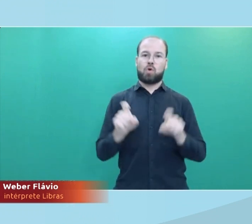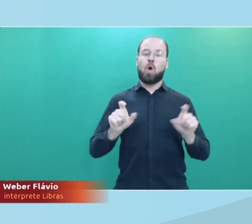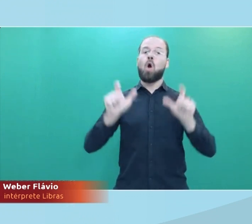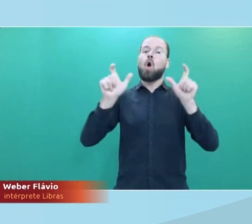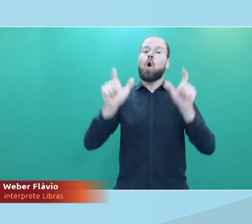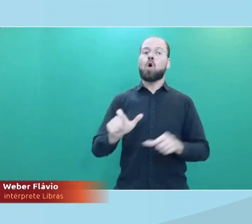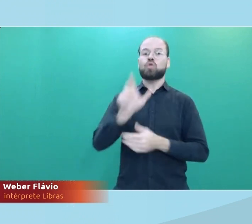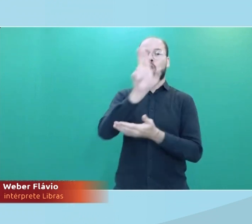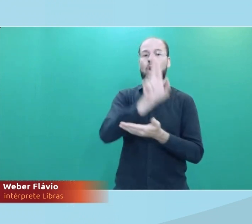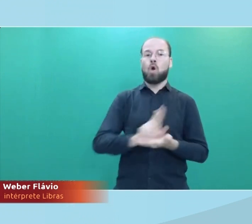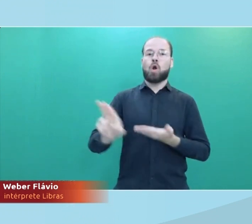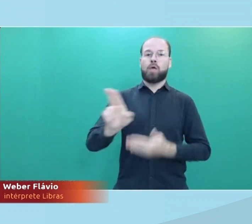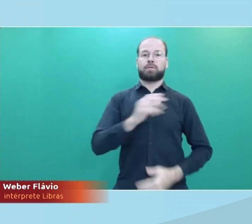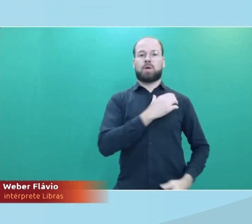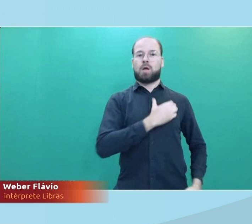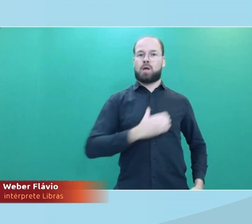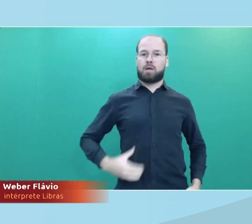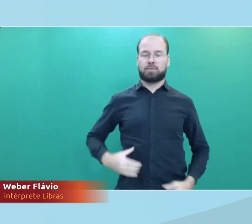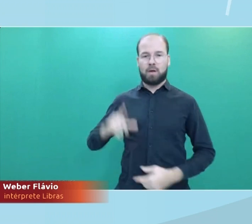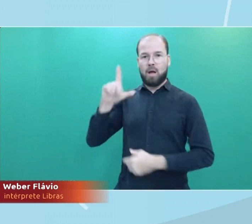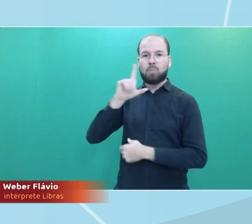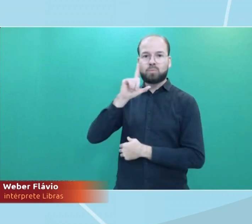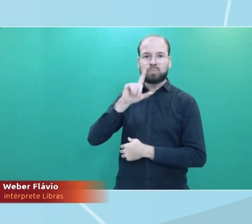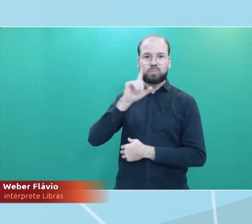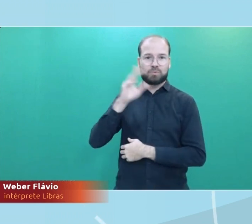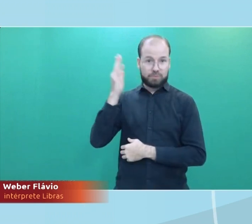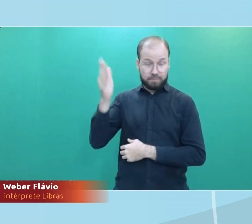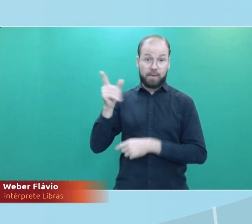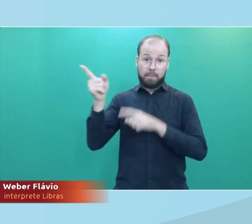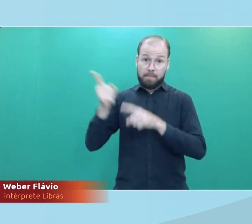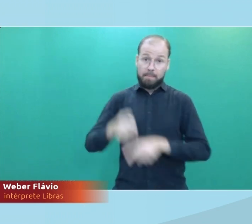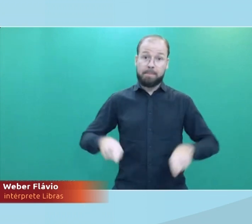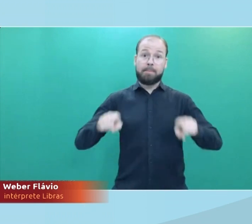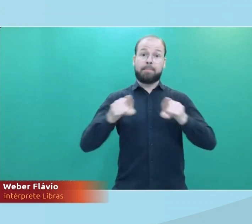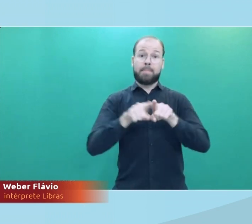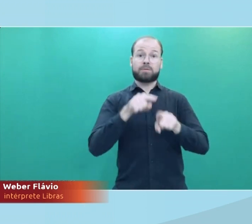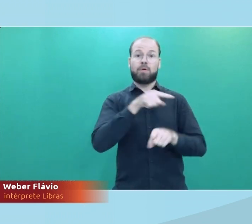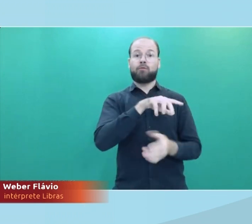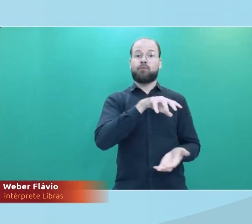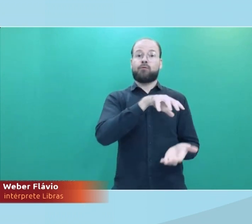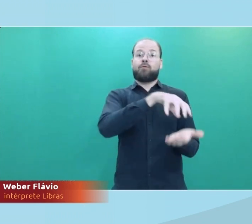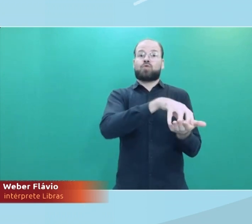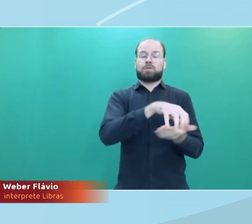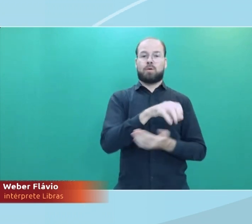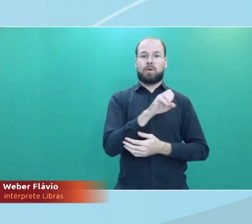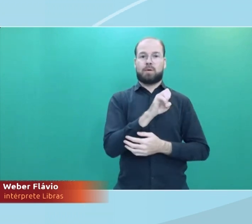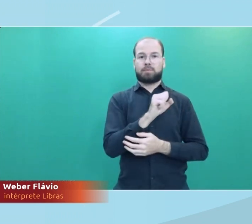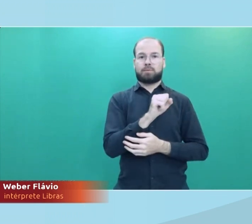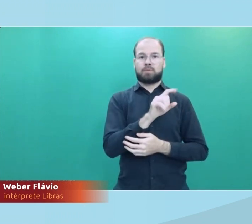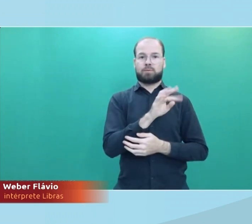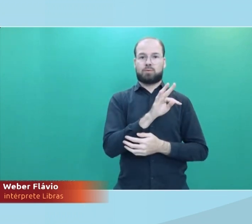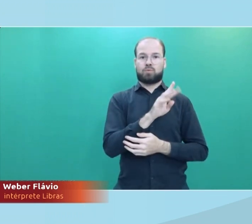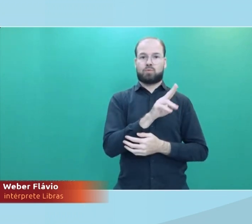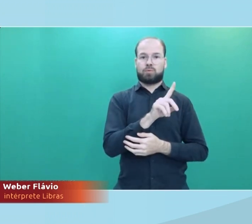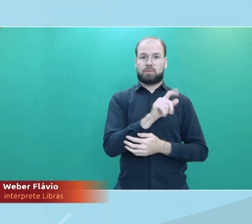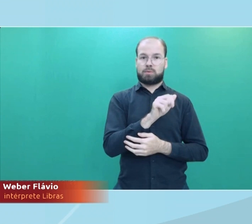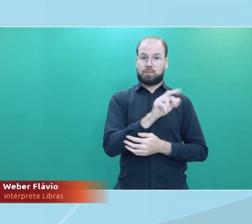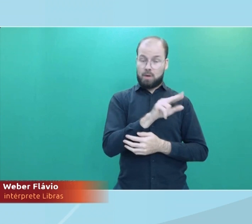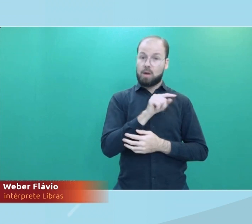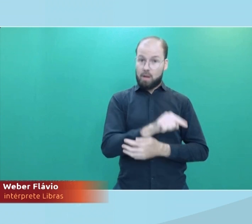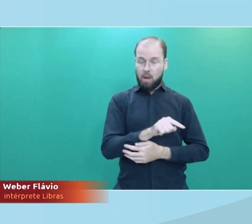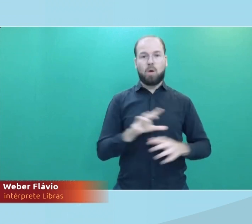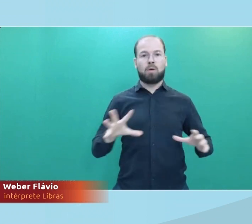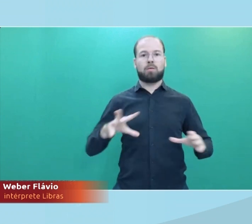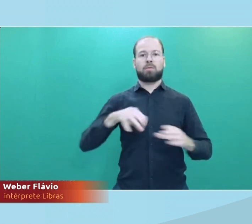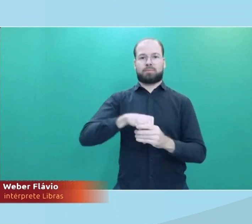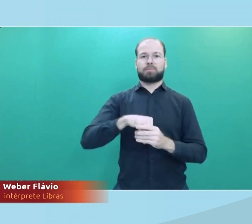Estados Unidos. Esse projeto é desenvolvido em parceria com a Fundação Estudar, que será responsável pelas etapas do processo de ensino e